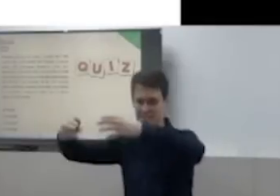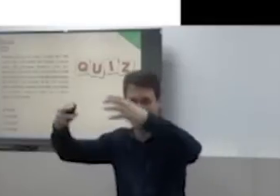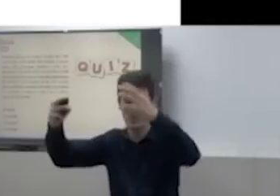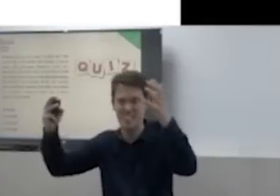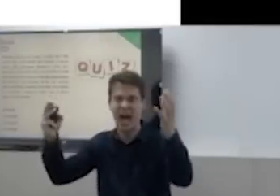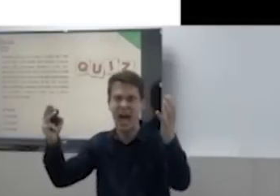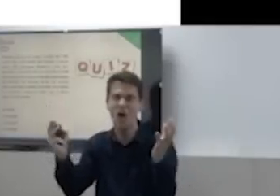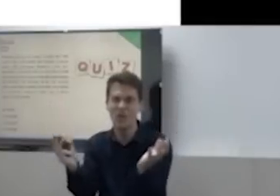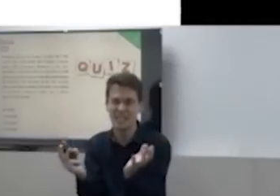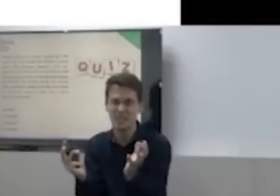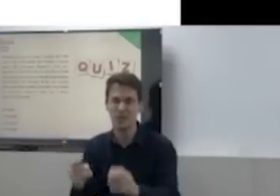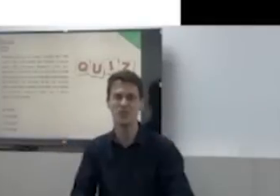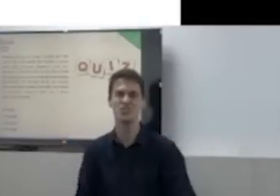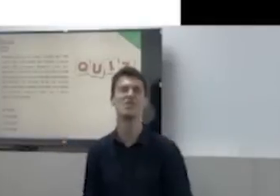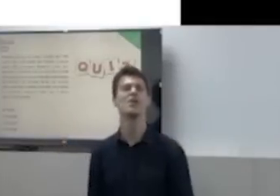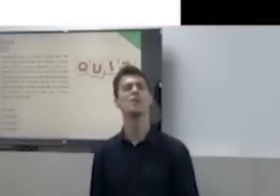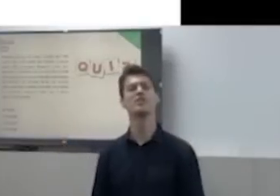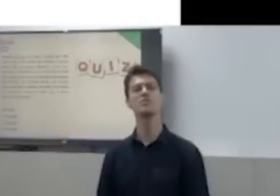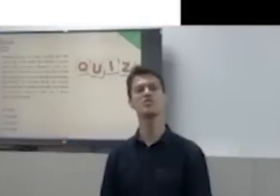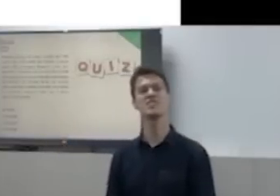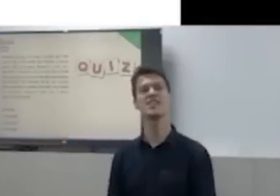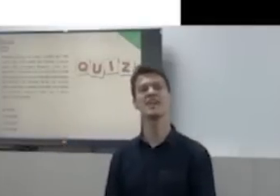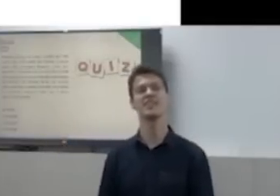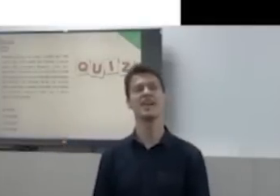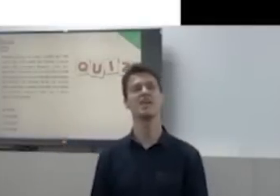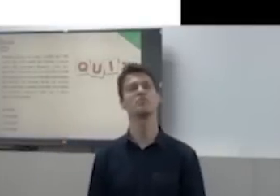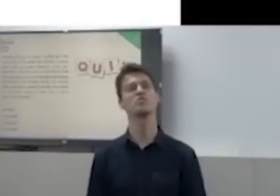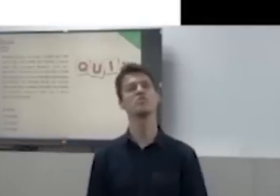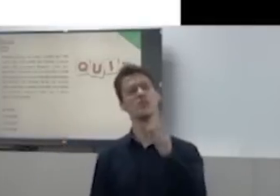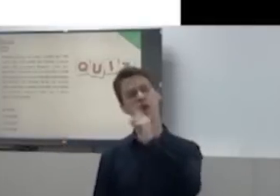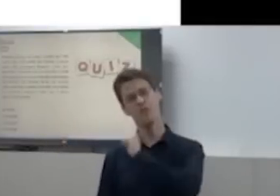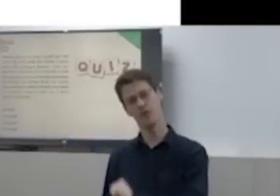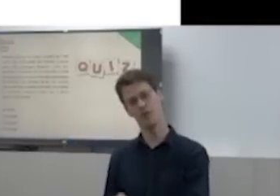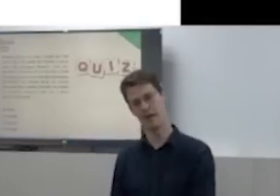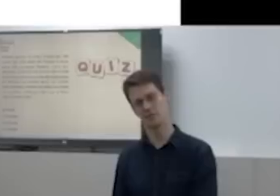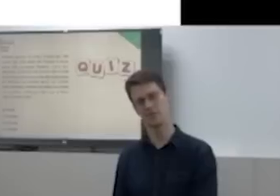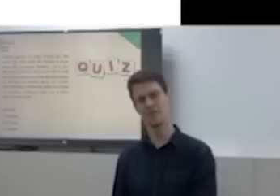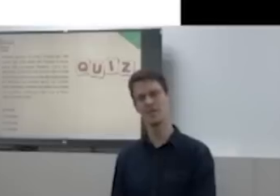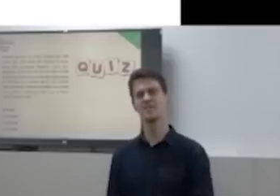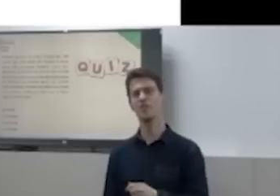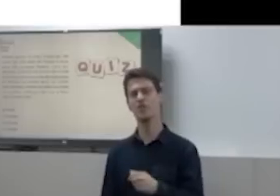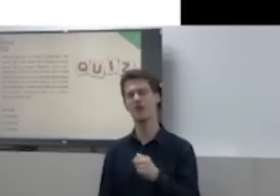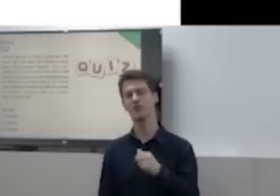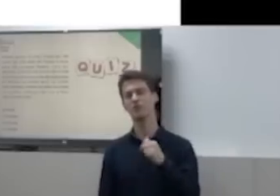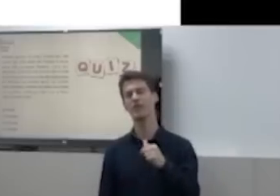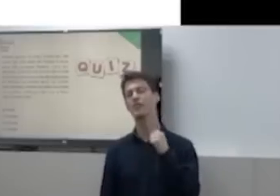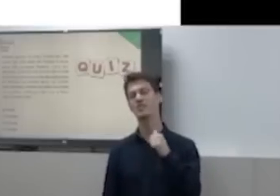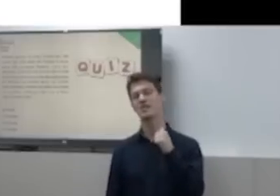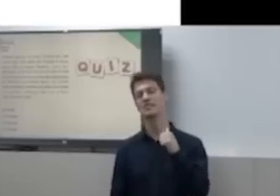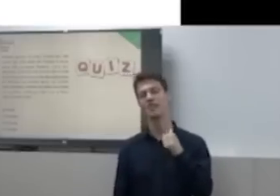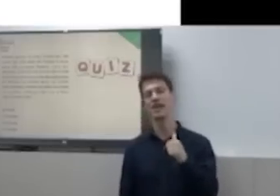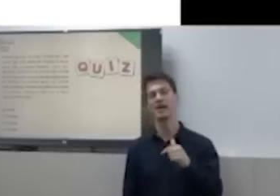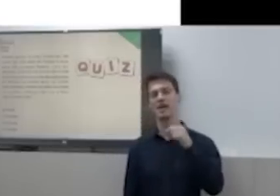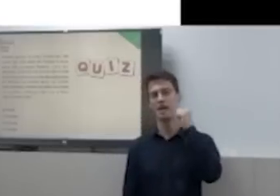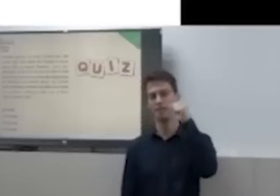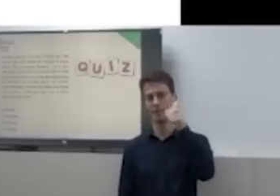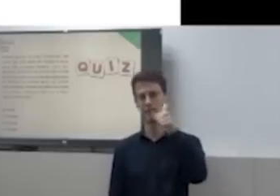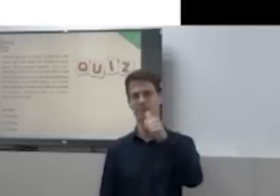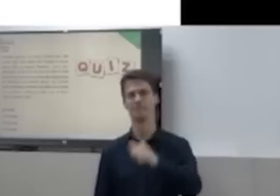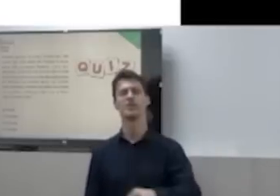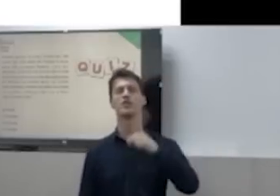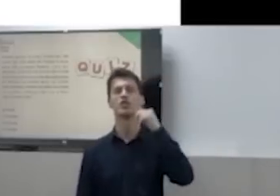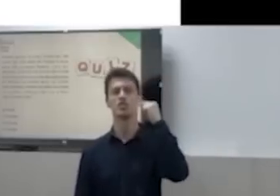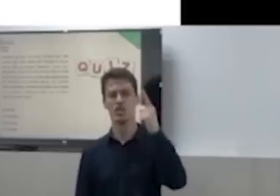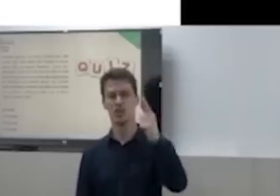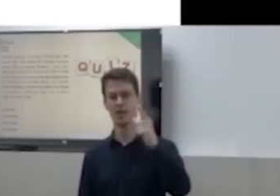capítulo, nessa nossa aula de hoje, podemos dizer que a Terra possui qual formato? Sabe o formato da nossa Terra?